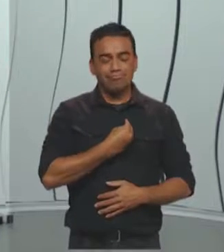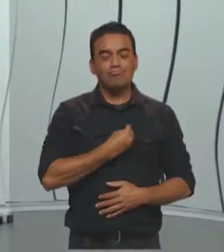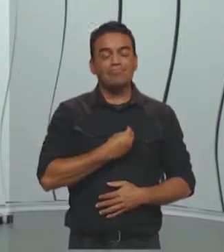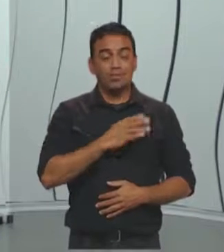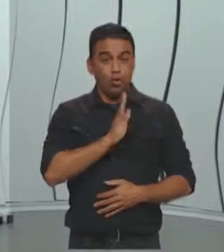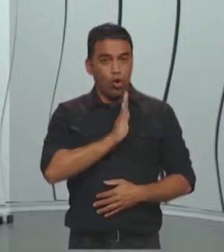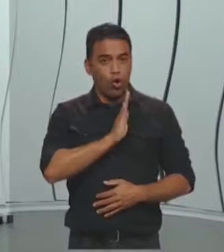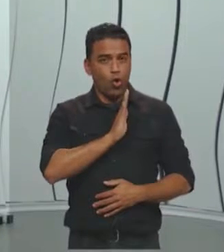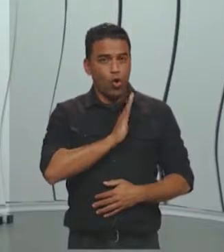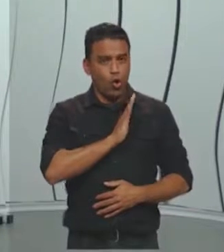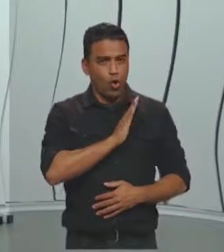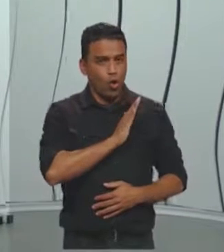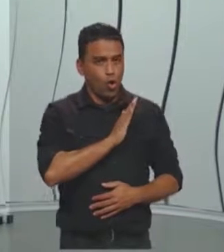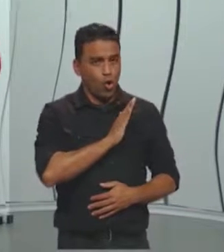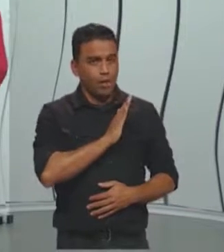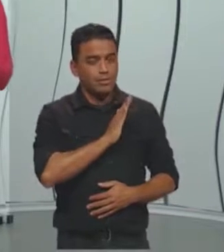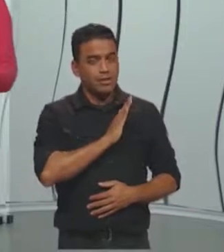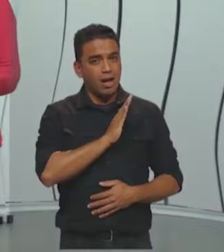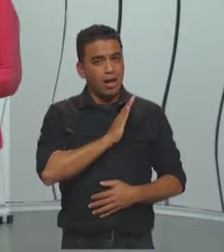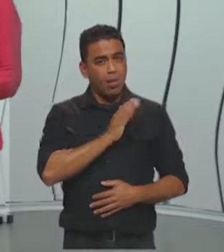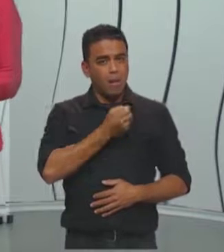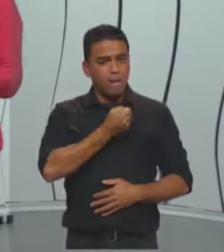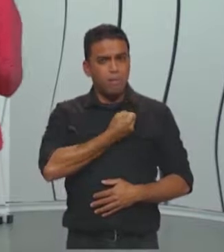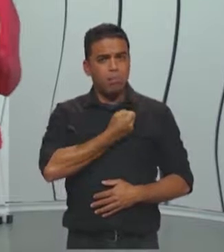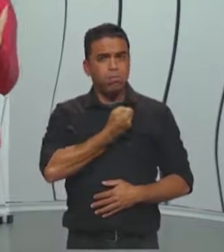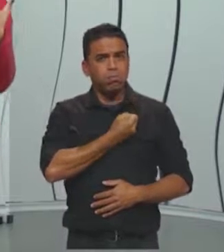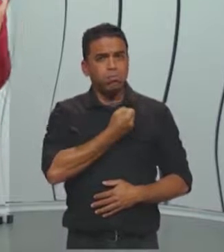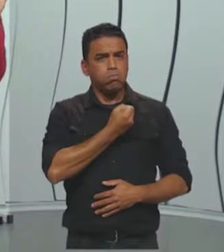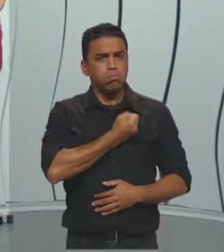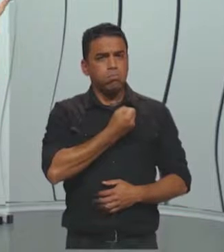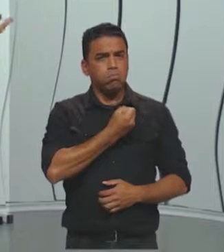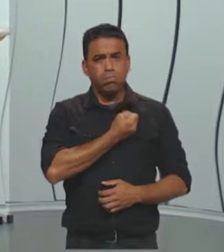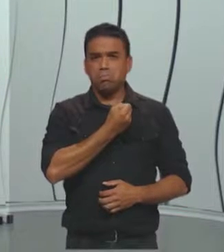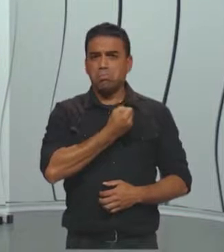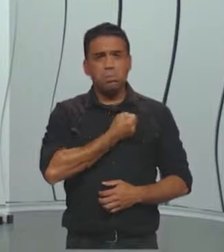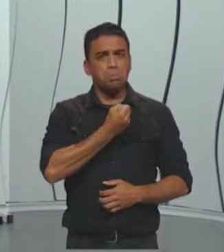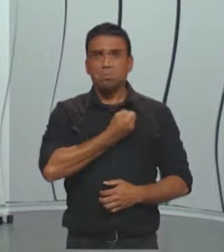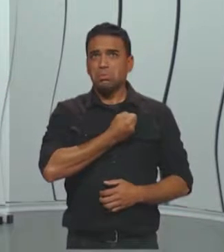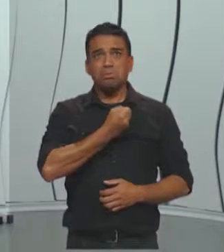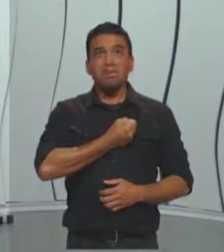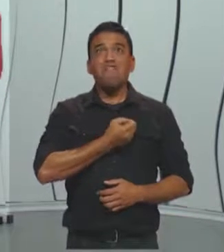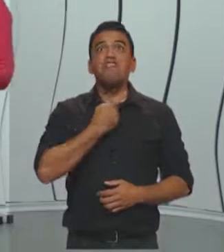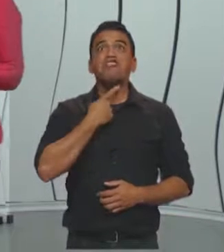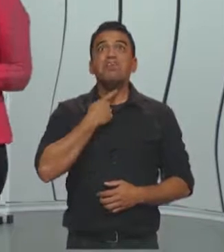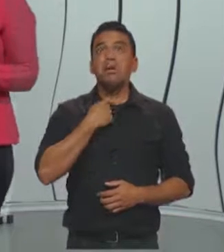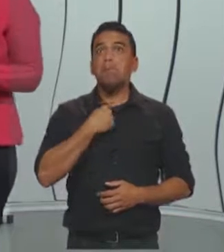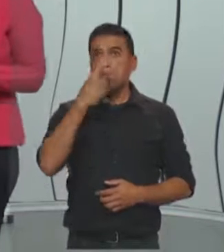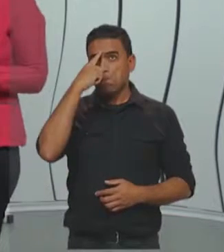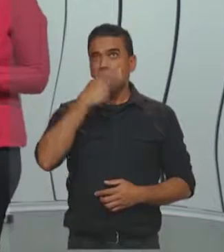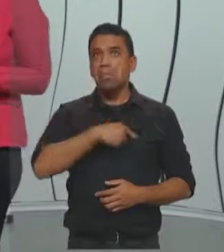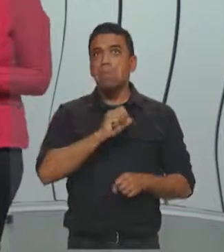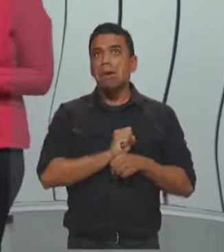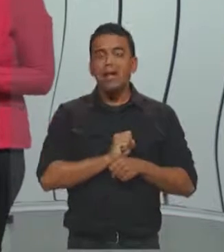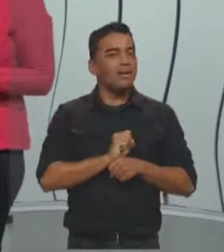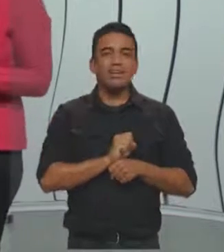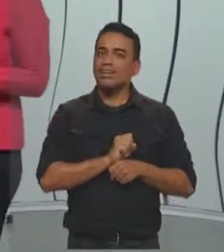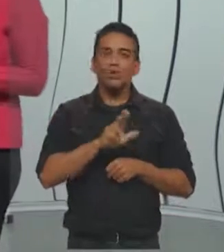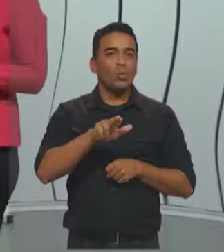o coração, as batidas dele independe da nossa vontade para